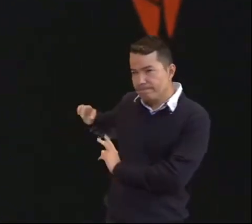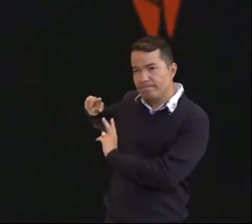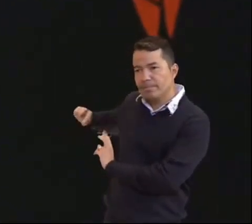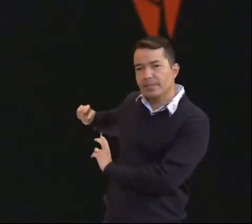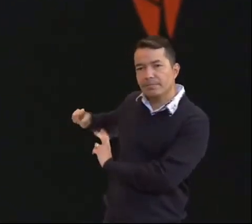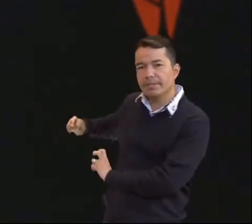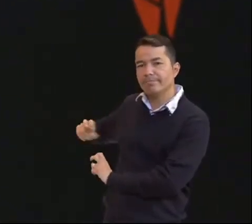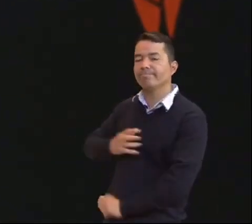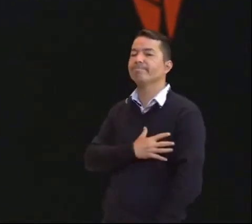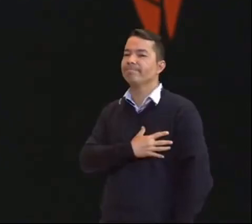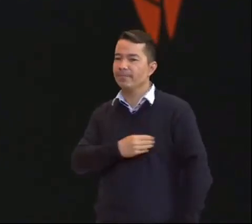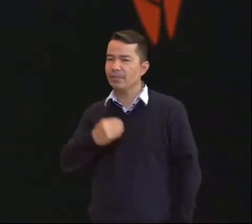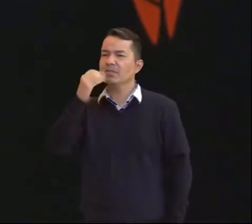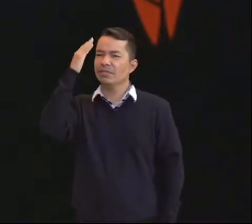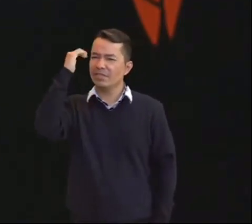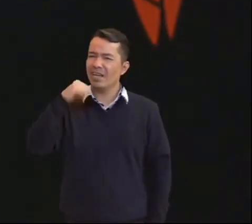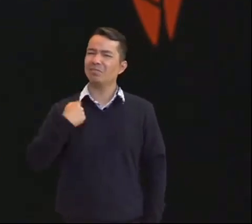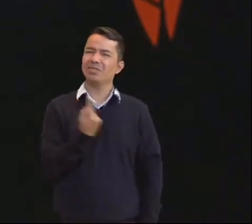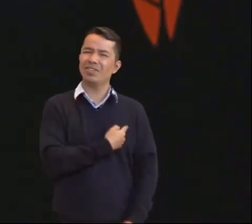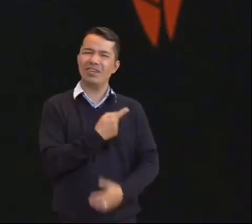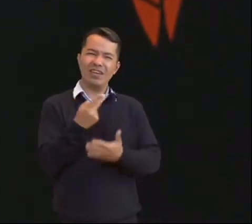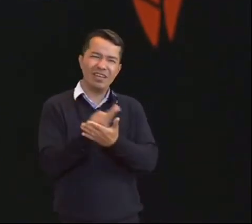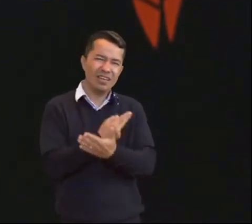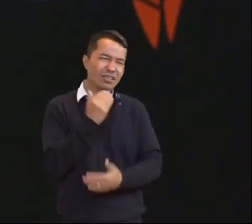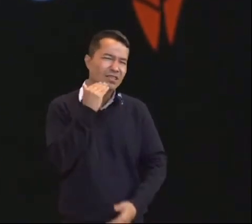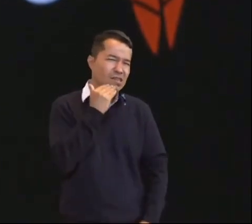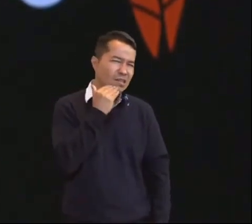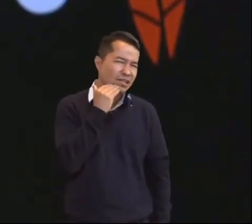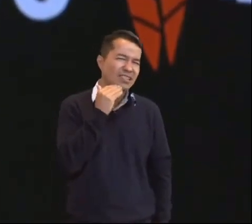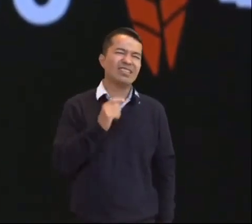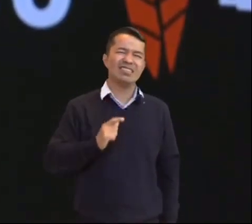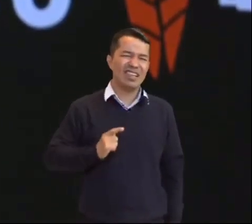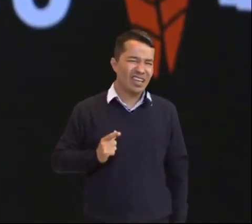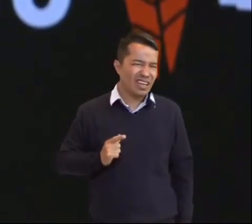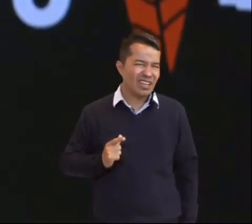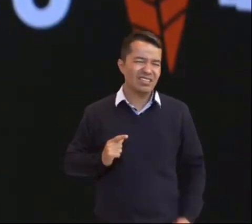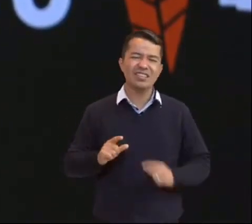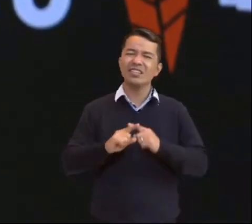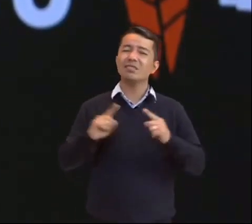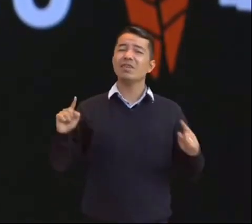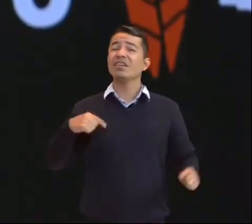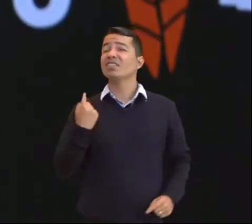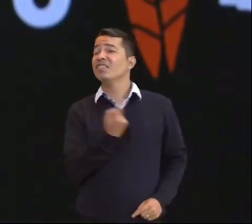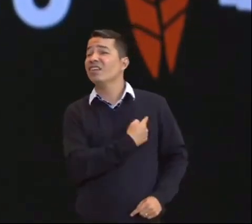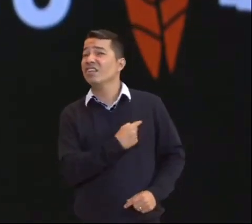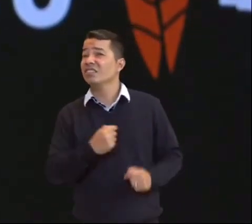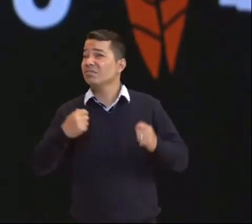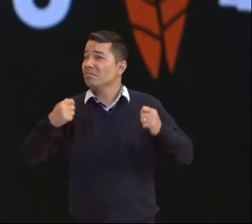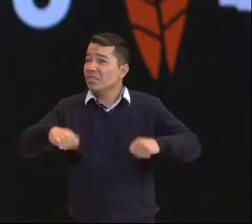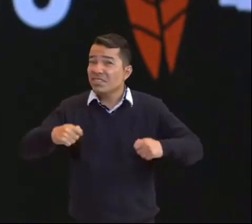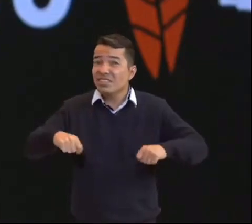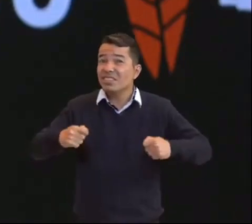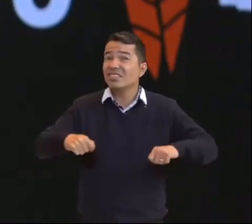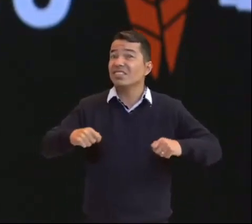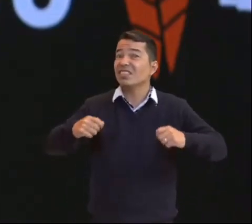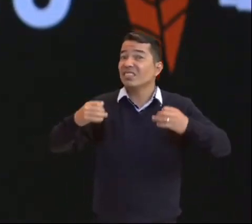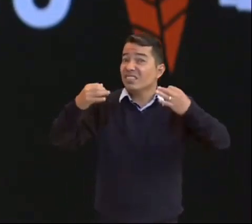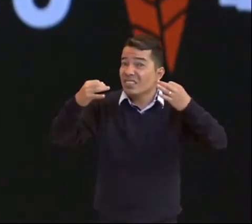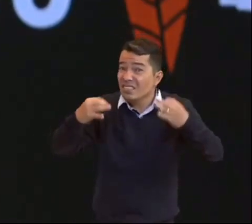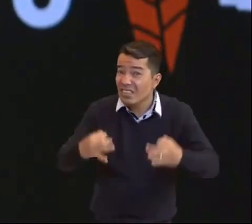somos falhos, mas que nós sim temos o desejo de fazer certo, nos